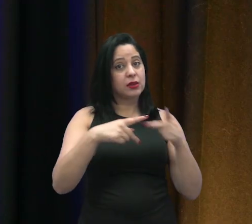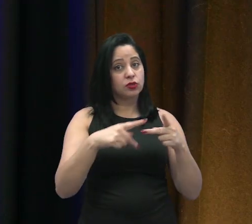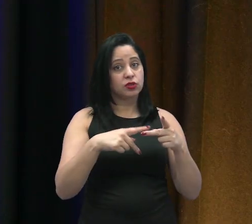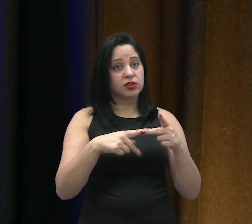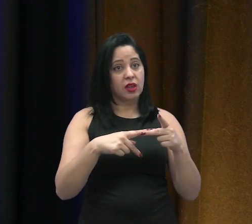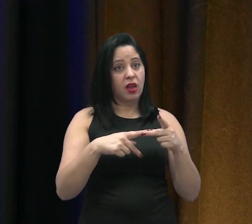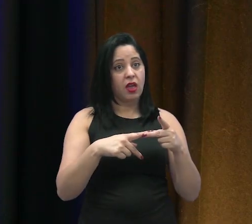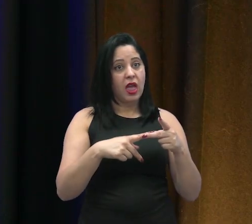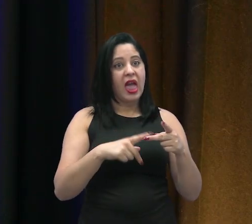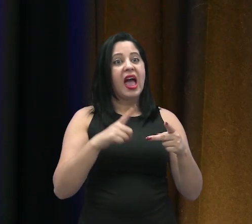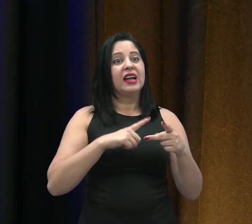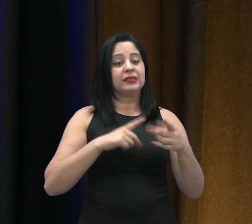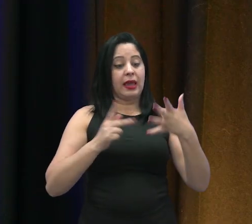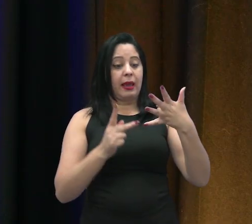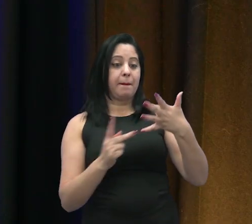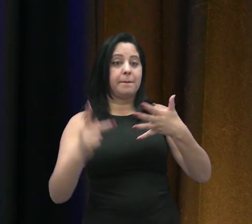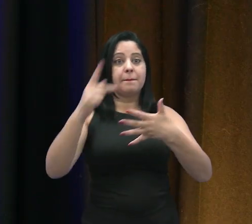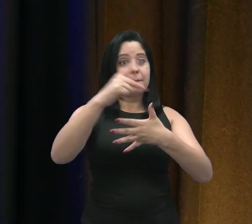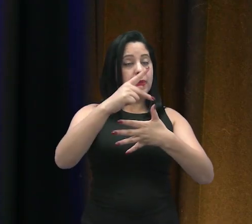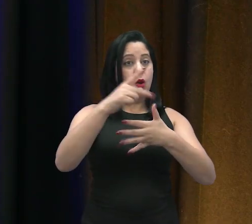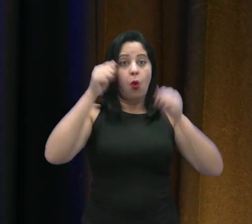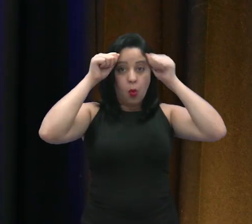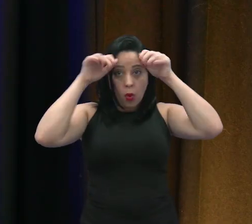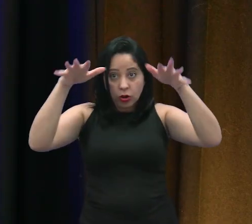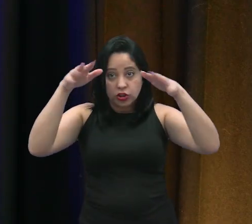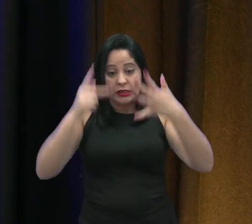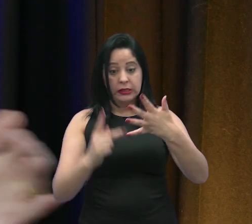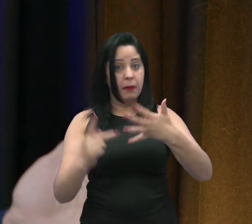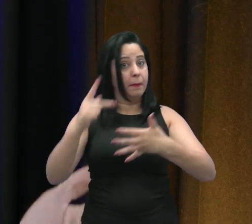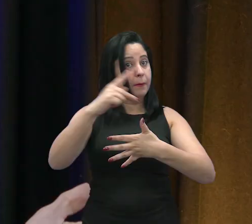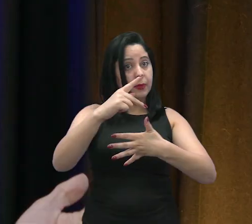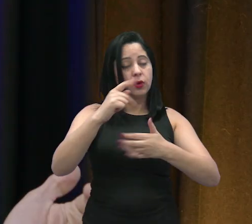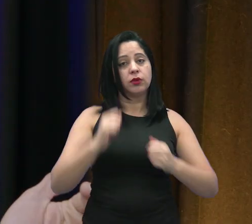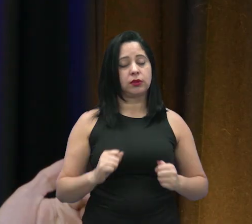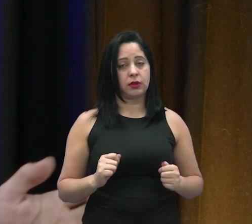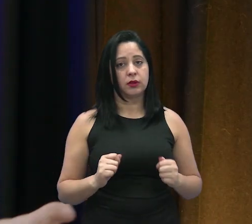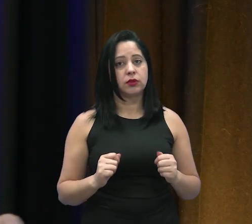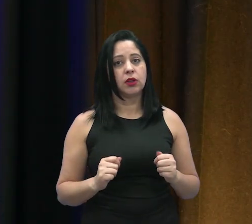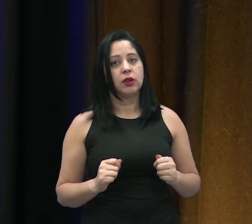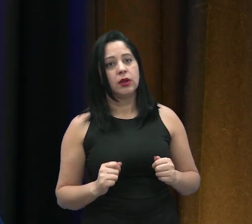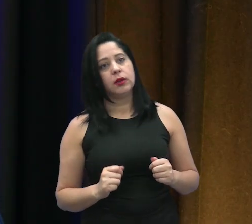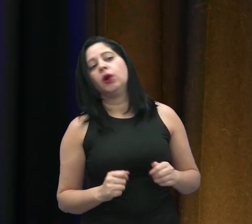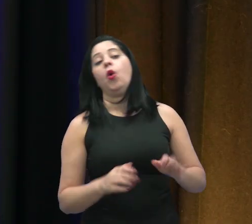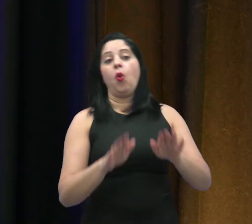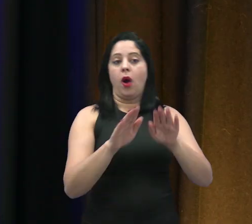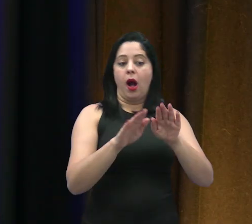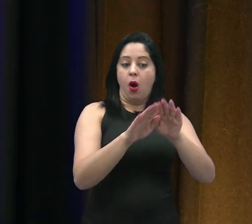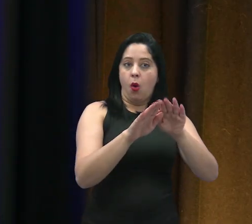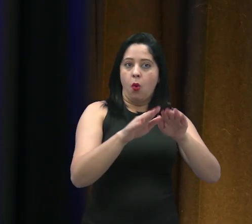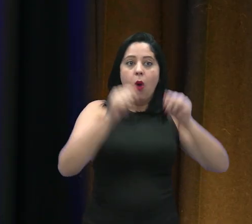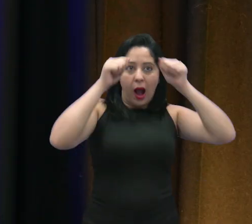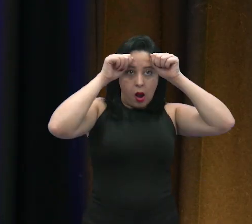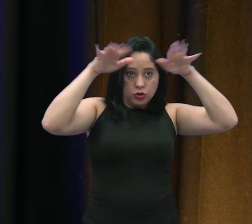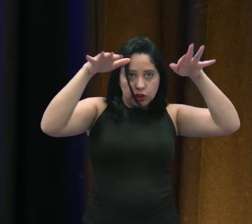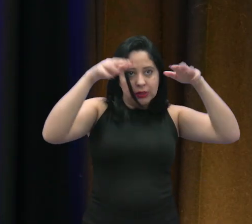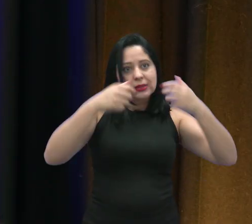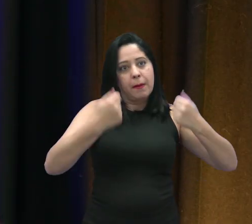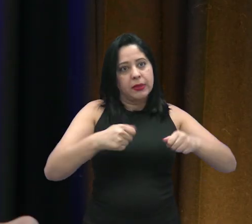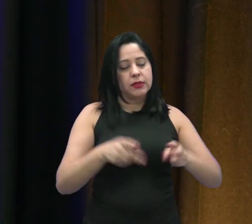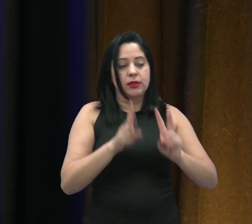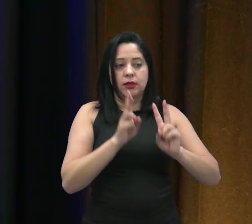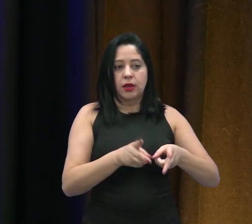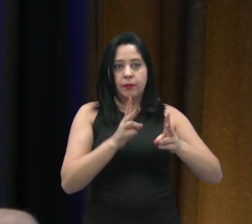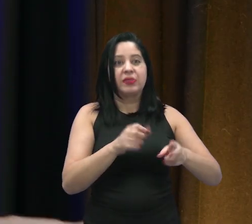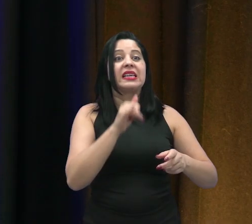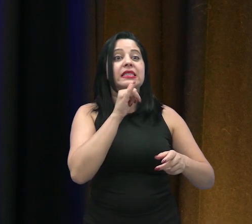dar prioridade para o autista, né? O autista, ele não consegue, como eu falei aqui antes, né? Ele precisa de uma rotina. Quando o autista chega para um